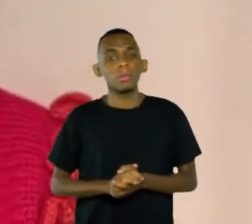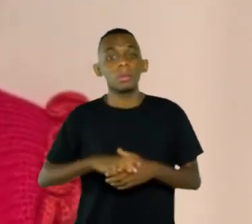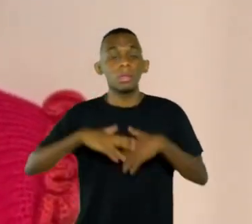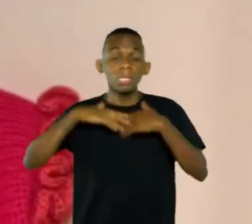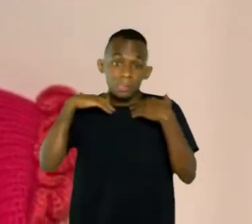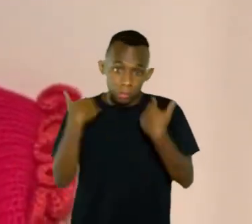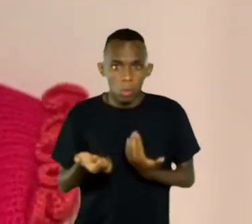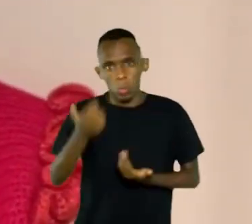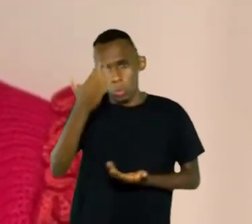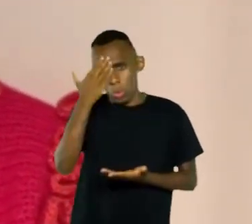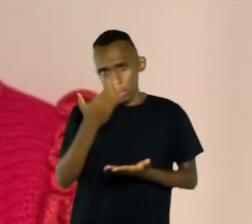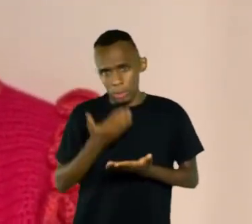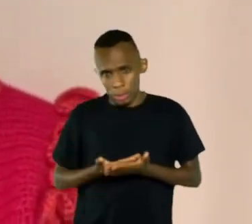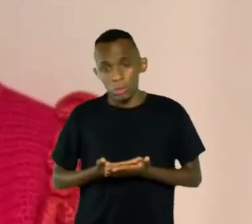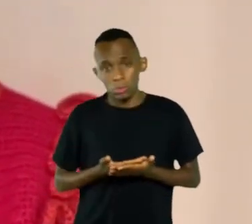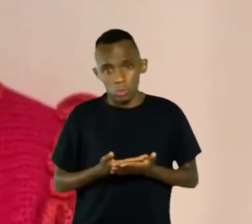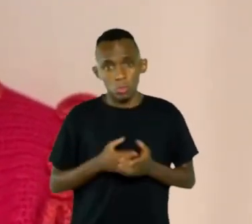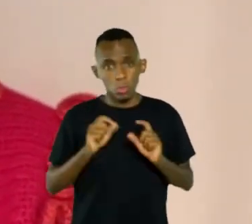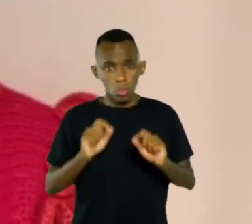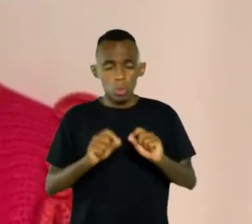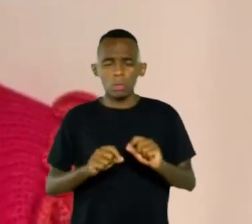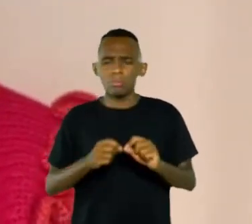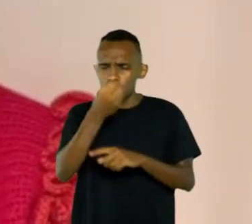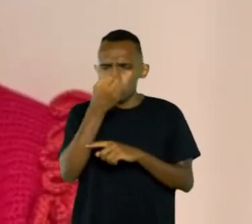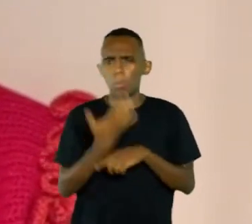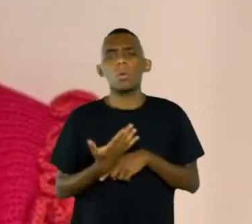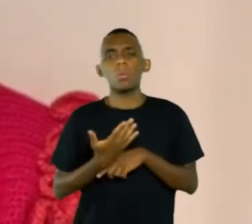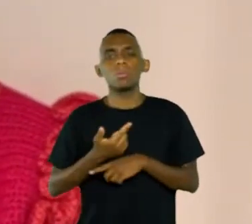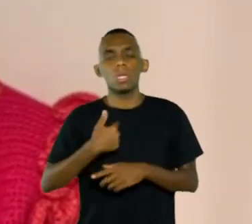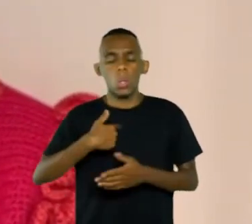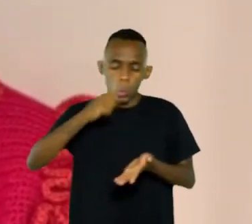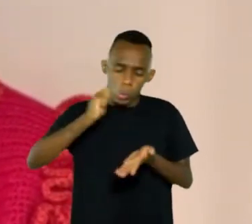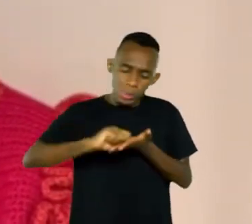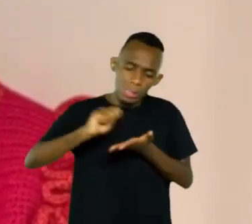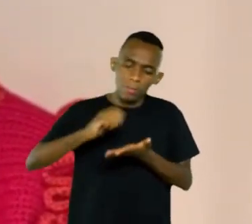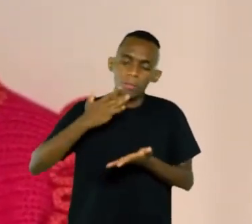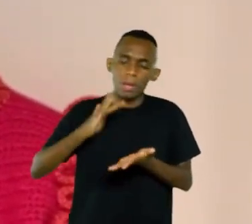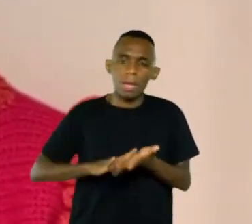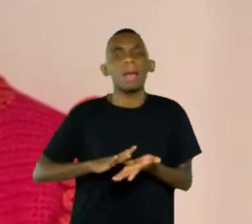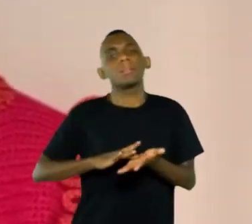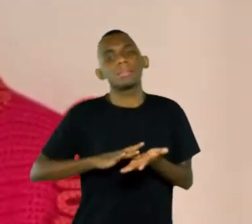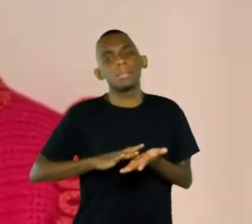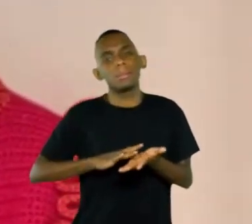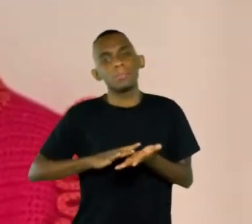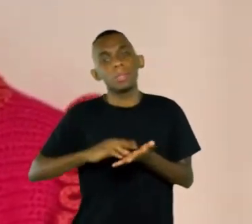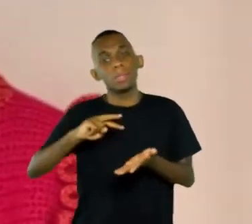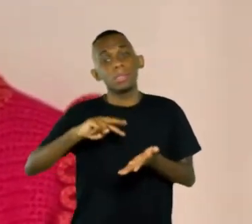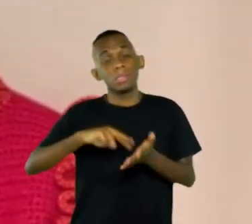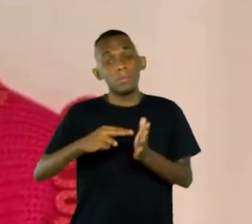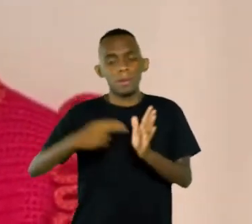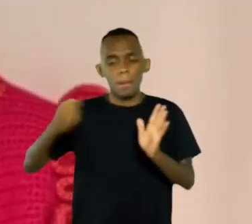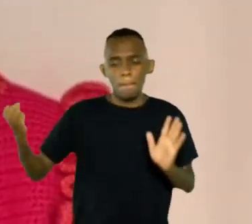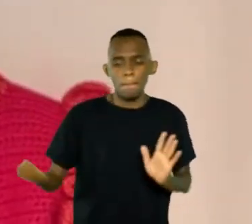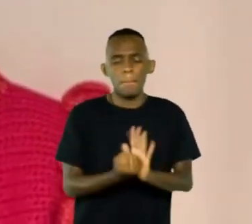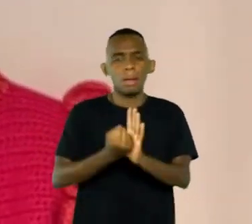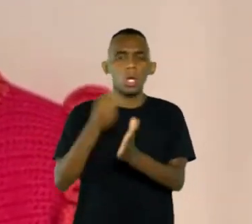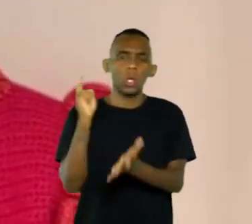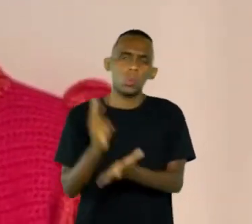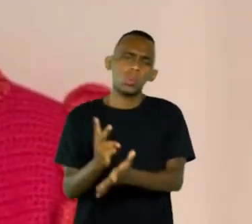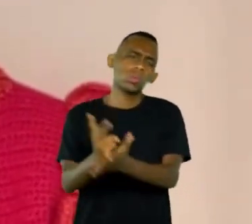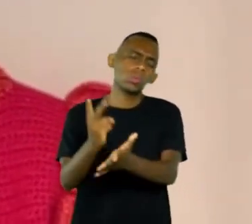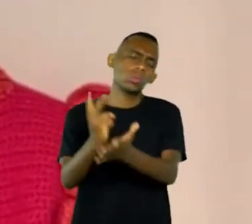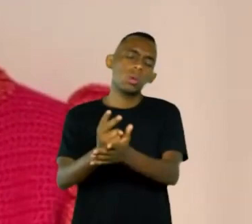que foi muito bom ter feito, porque aí eu pude realmente ficar tranquila de ter deixado